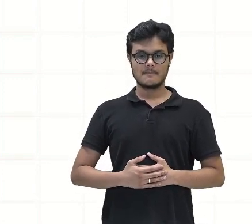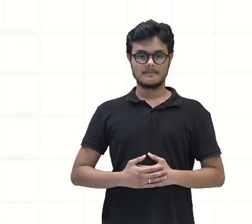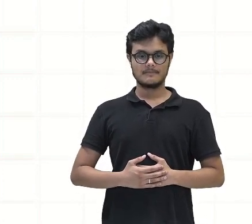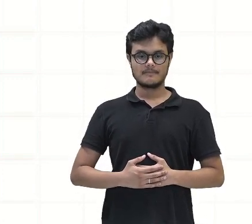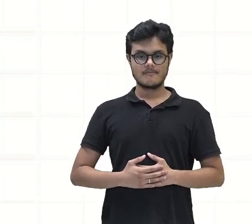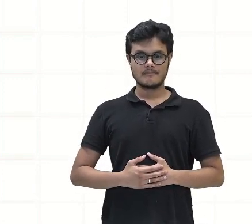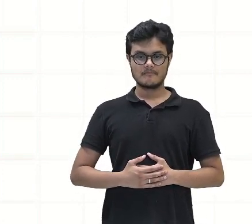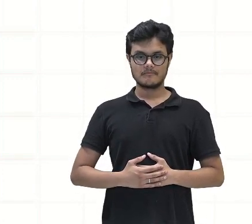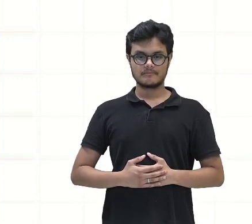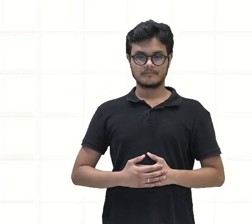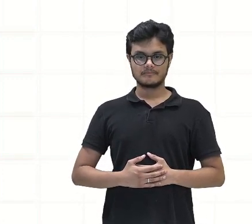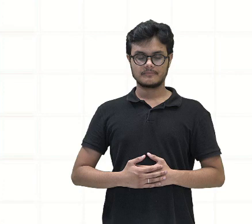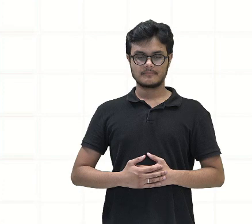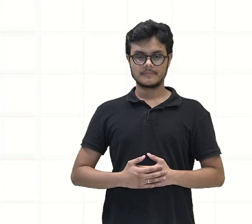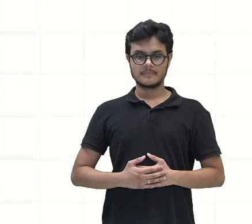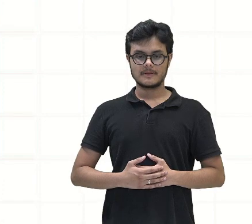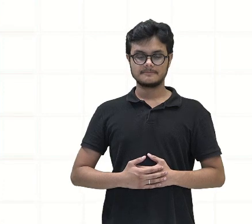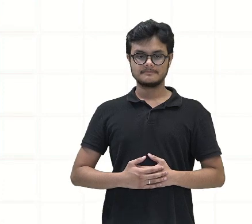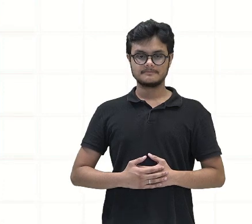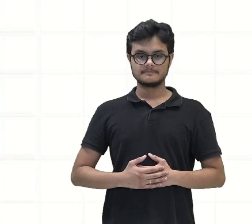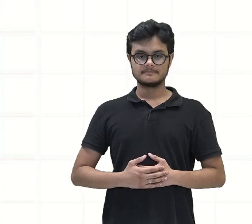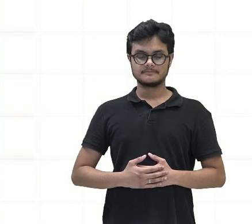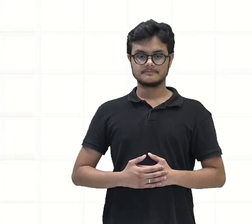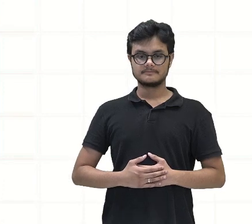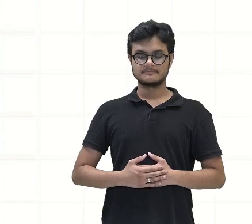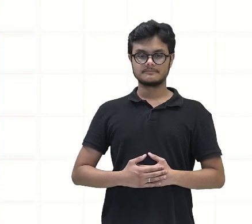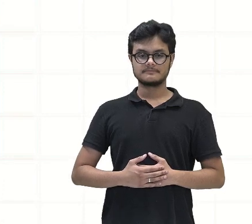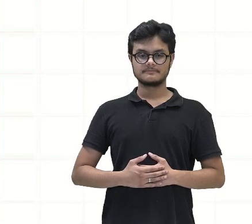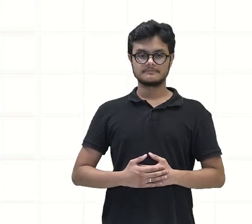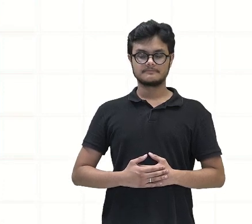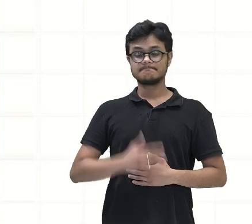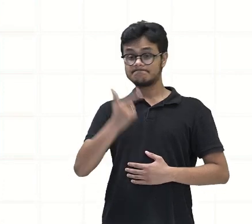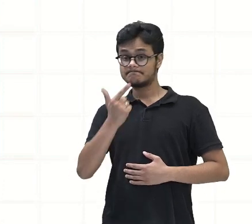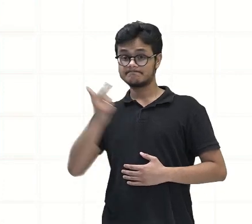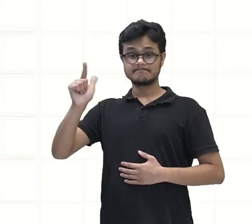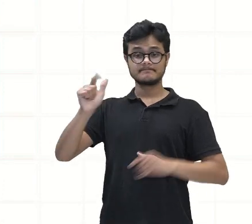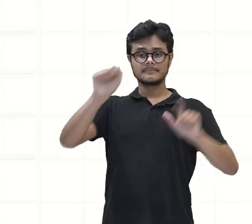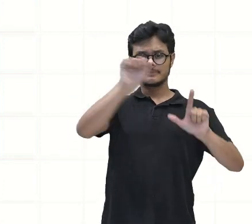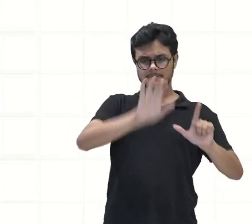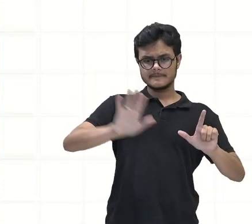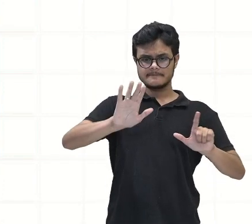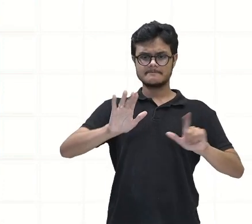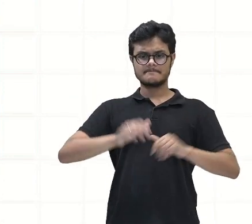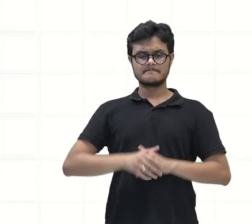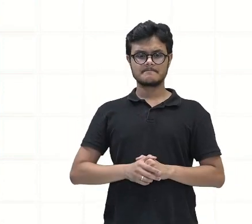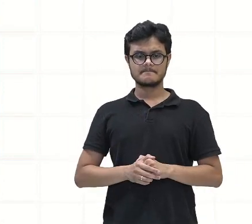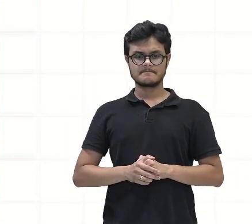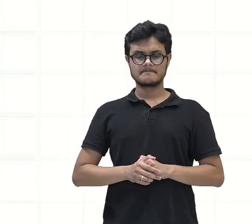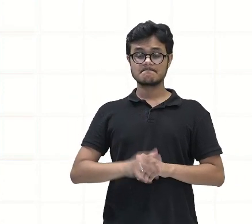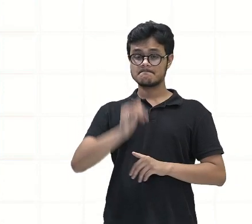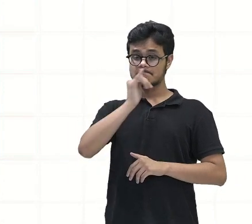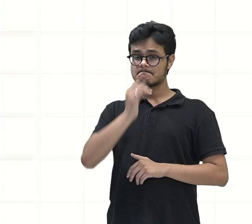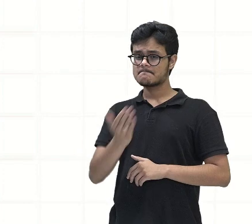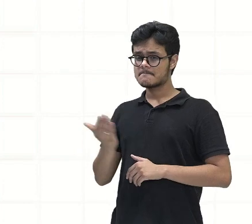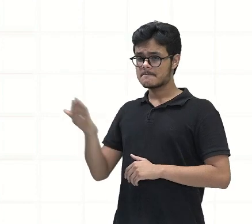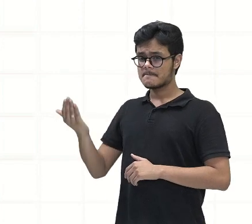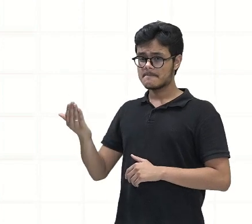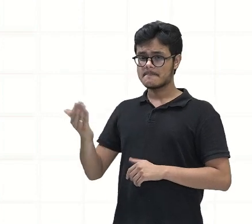IBGE e aí a gente vai dar uma olhada no próximo mapa aqui sobre